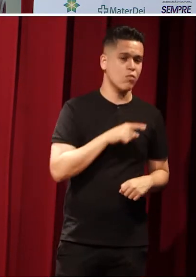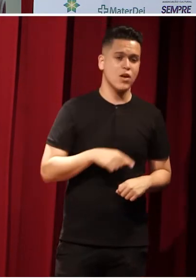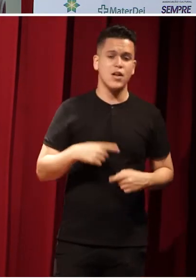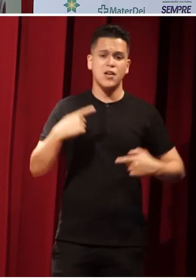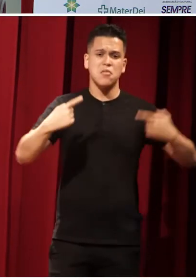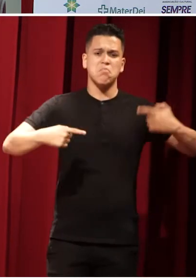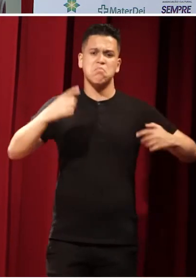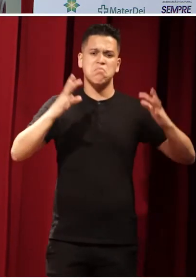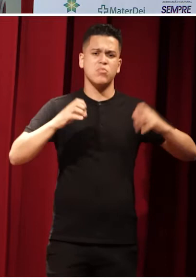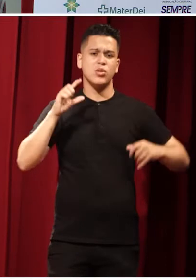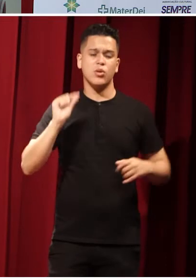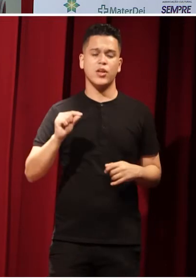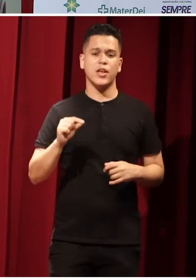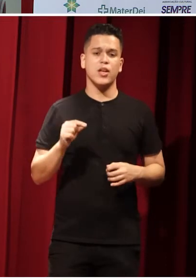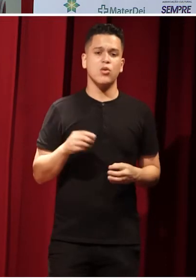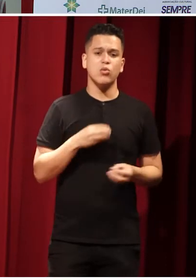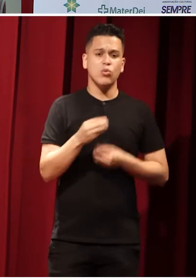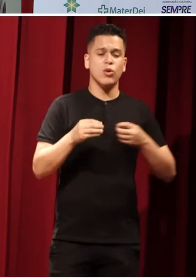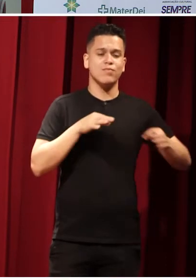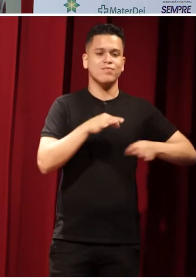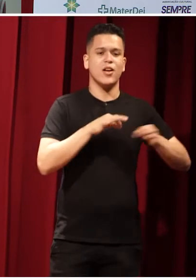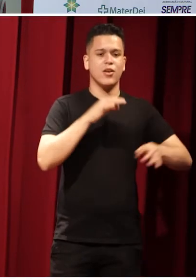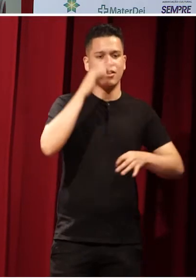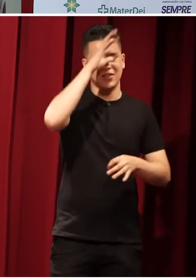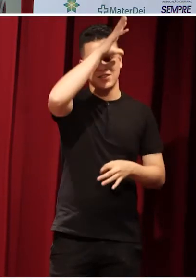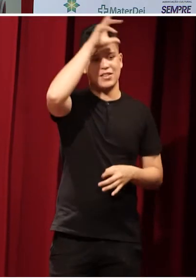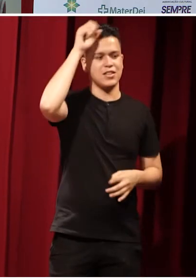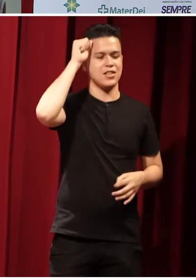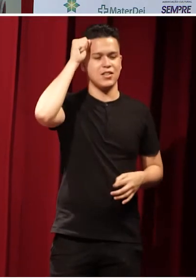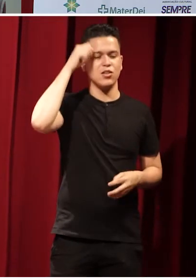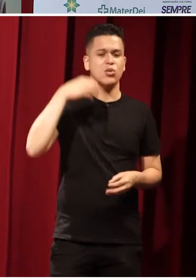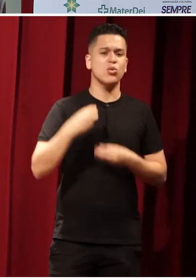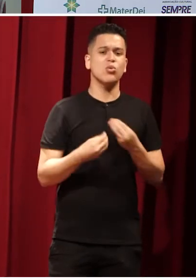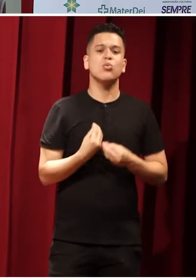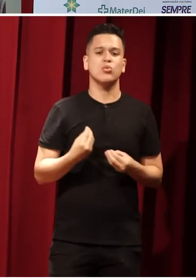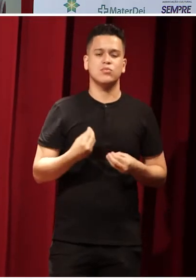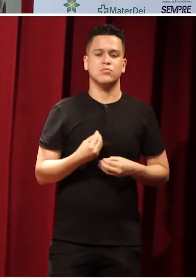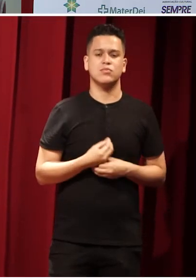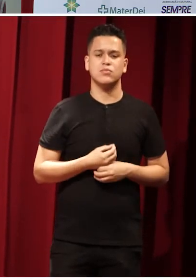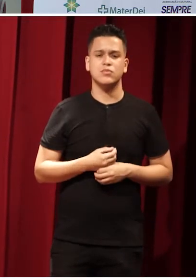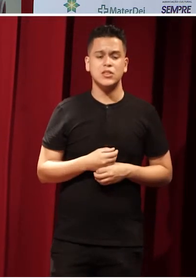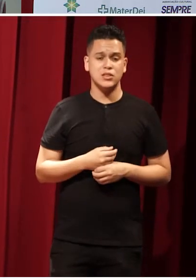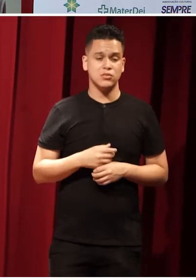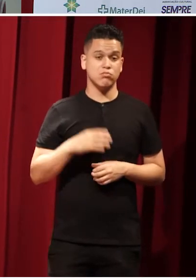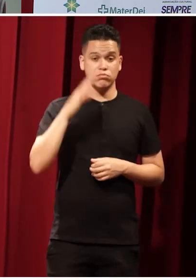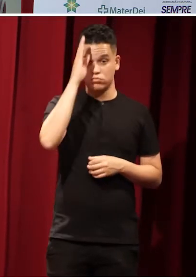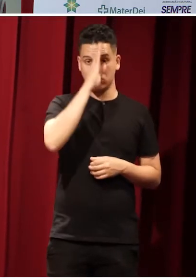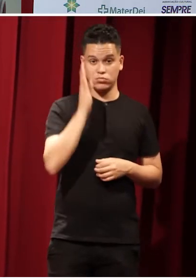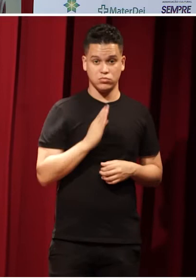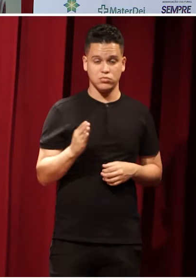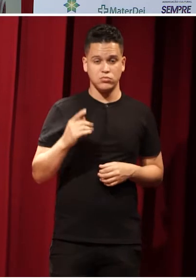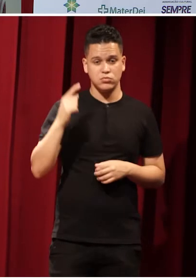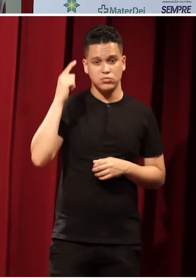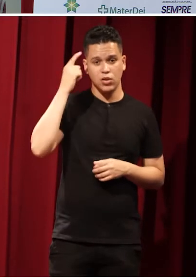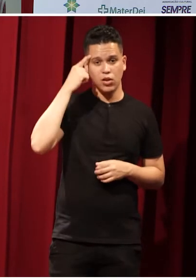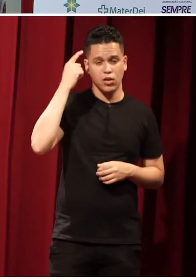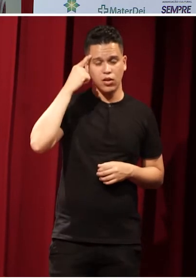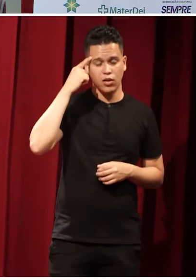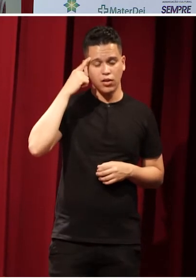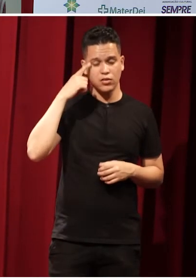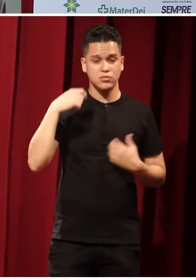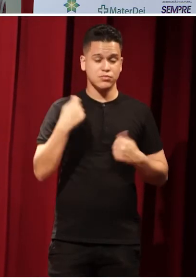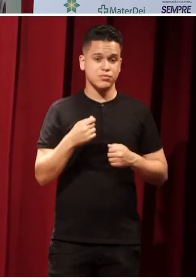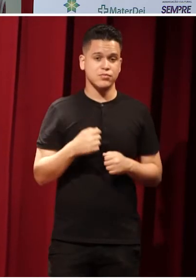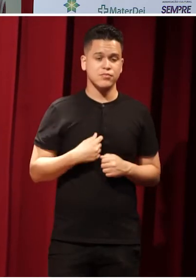esse é um ponto fundamental. Os brasileiros, e sobretudo as pessoas que vivem na Amazônia, elas têm que decidir